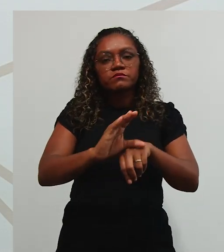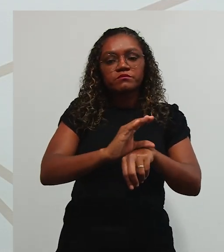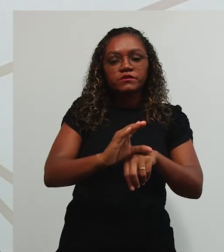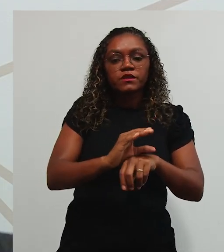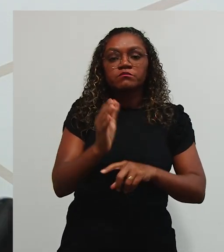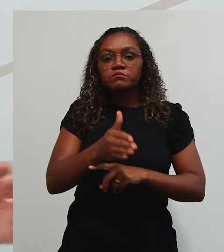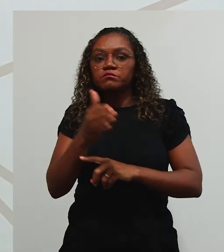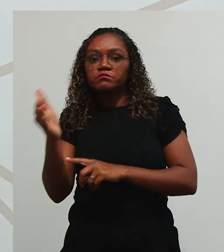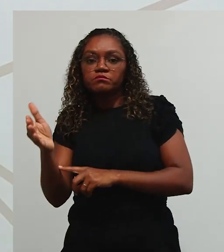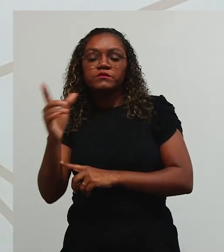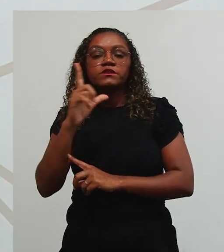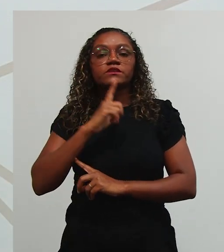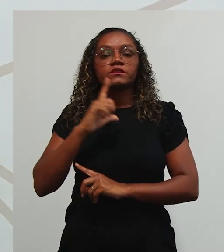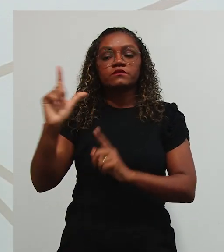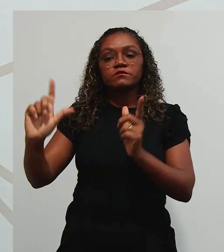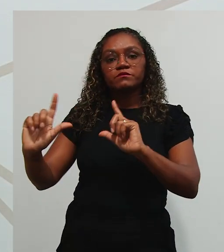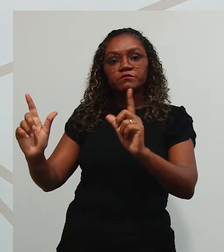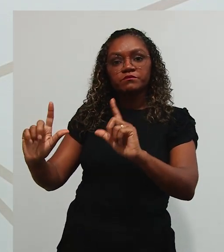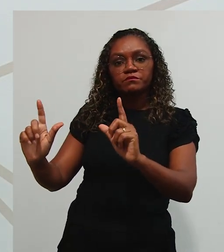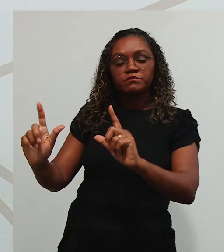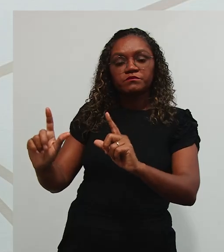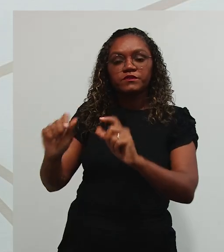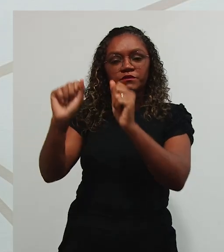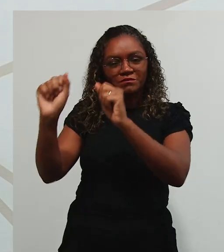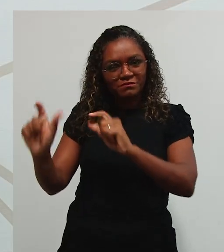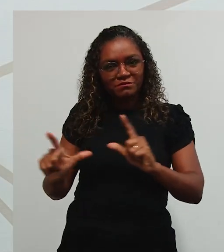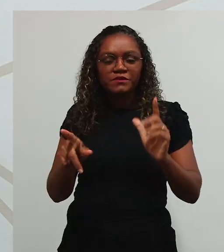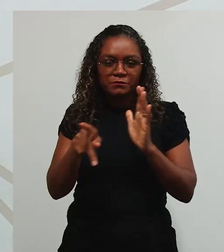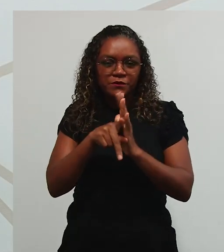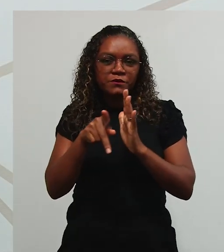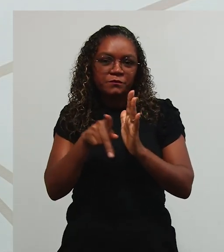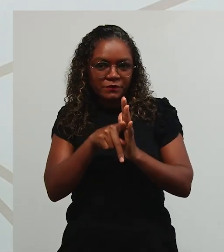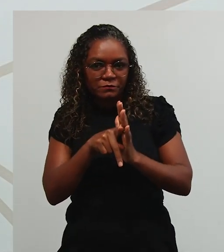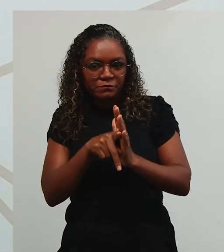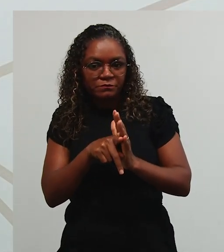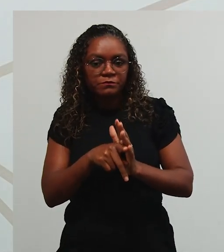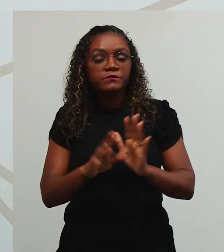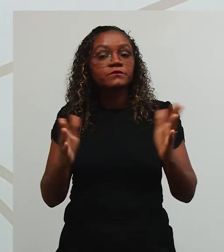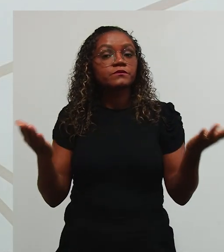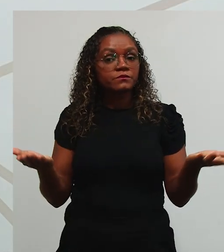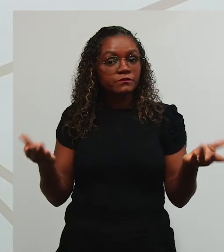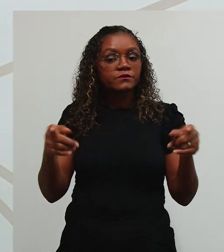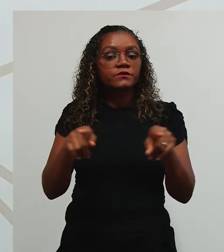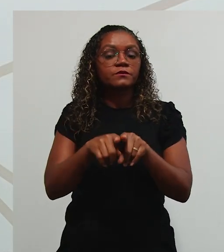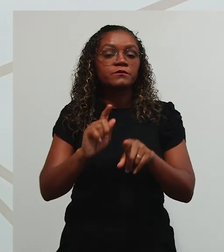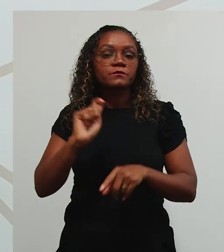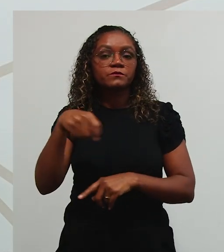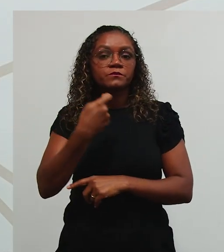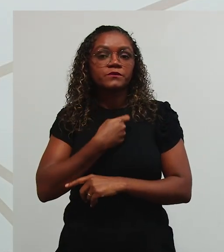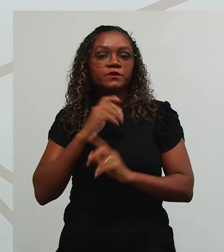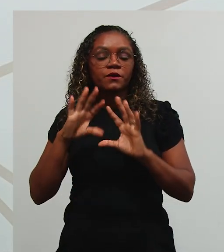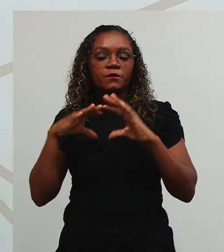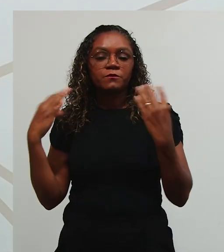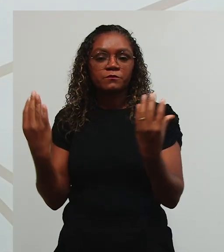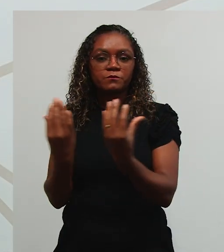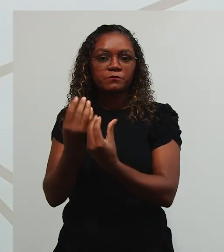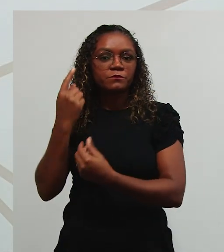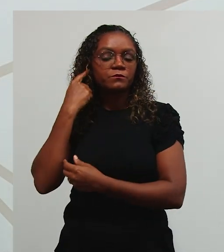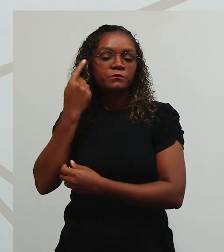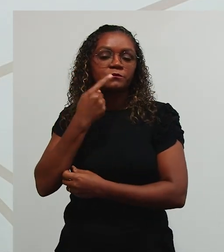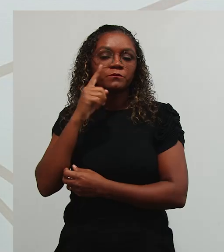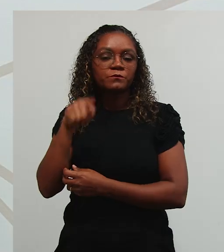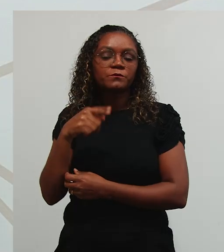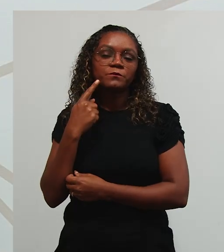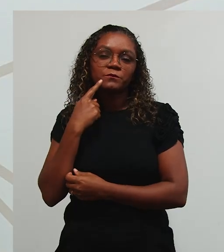minha direita está a tela interativa, onde a gente faz todas as nossas conexões, e o meu sinal para a comunidade Libras